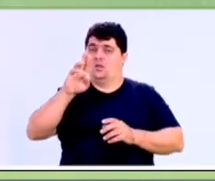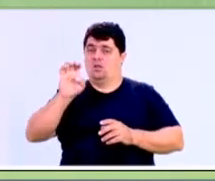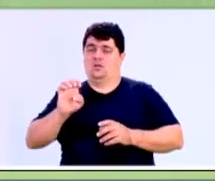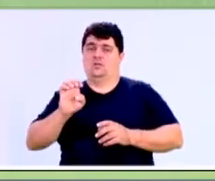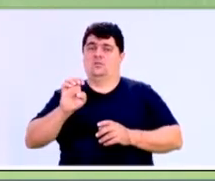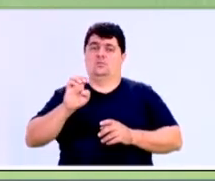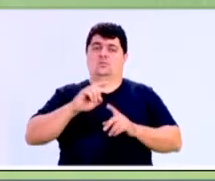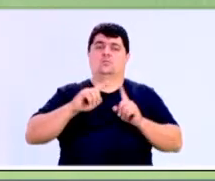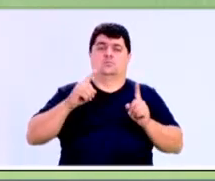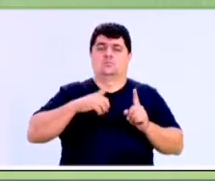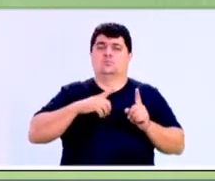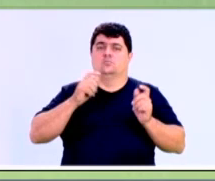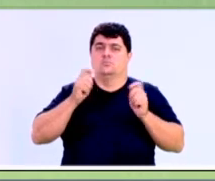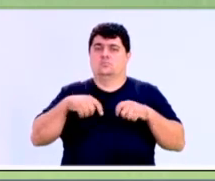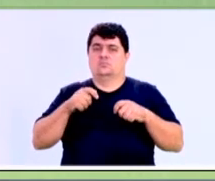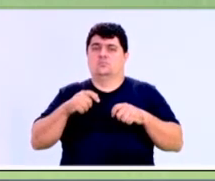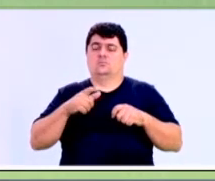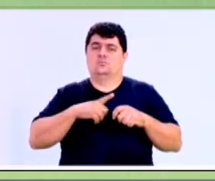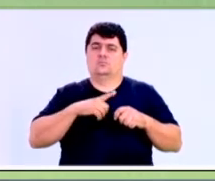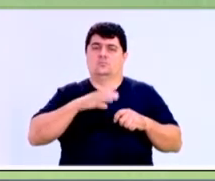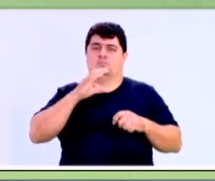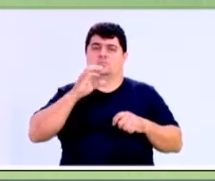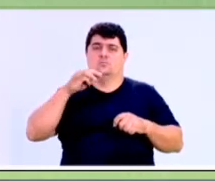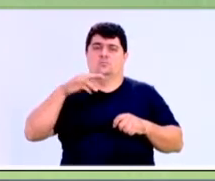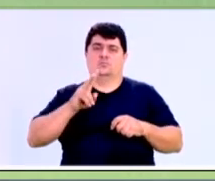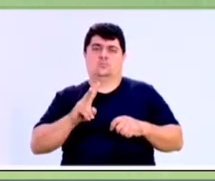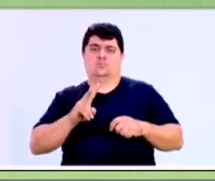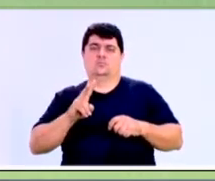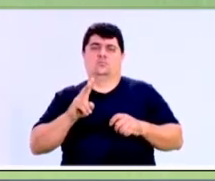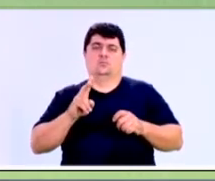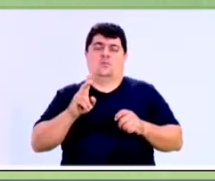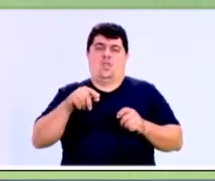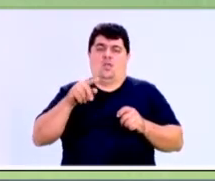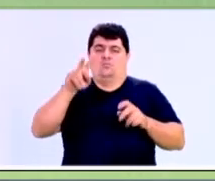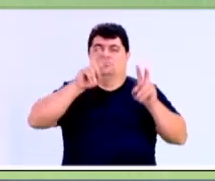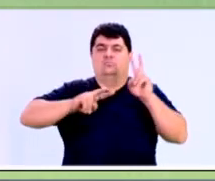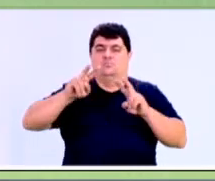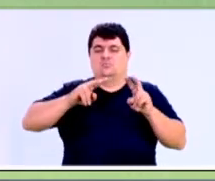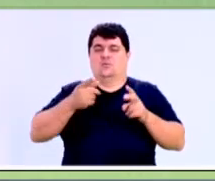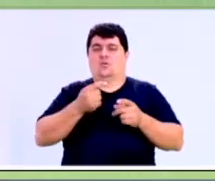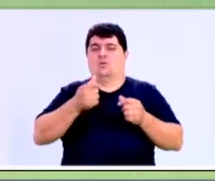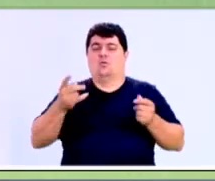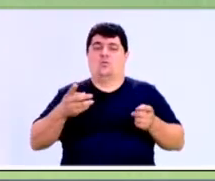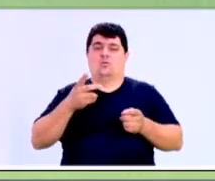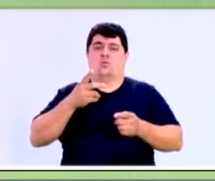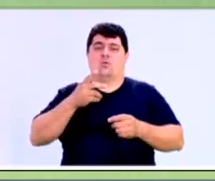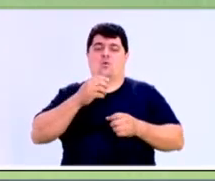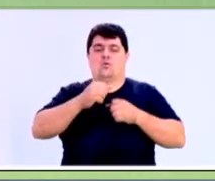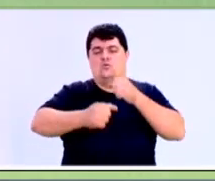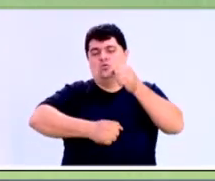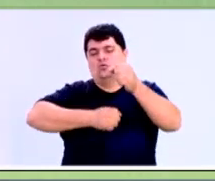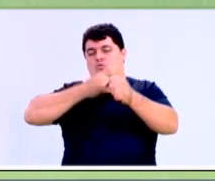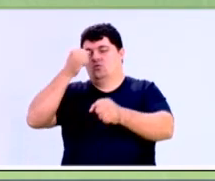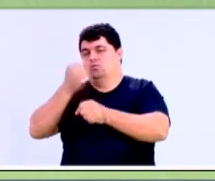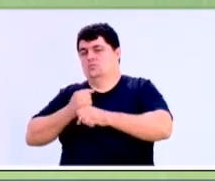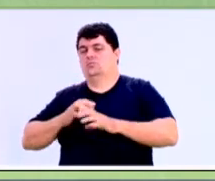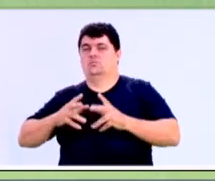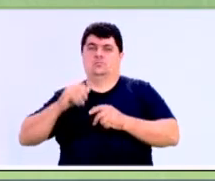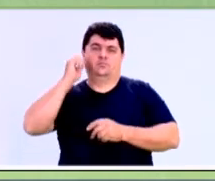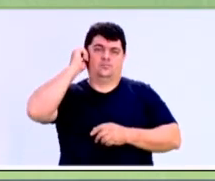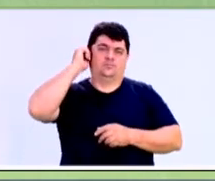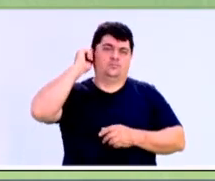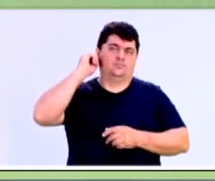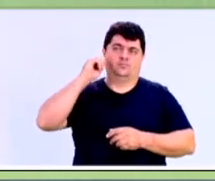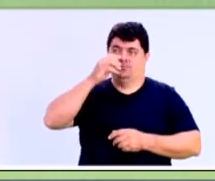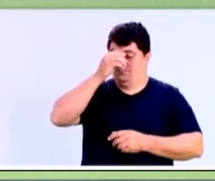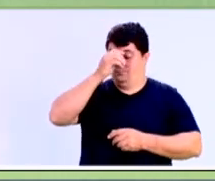trabalhando a demonstração de resultado do exercício, esse CMV é o valor de custo do ano todo. Então, é do ano de